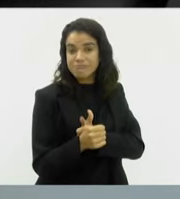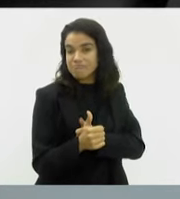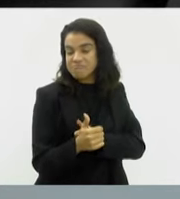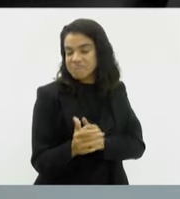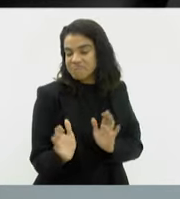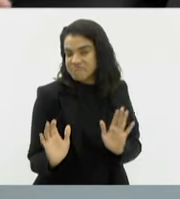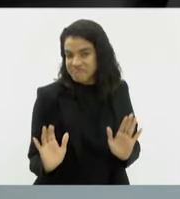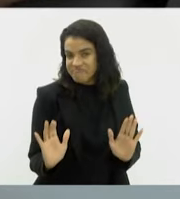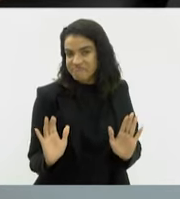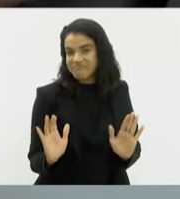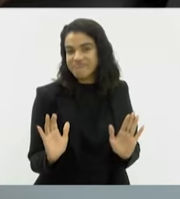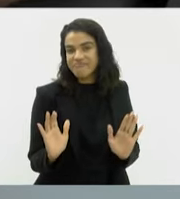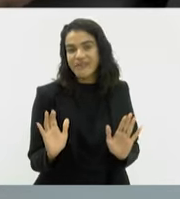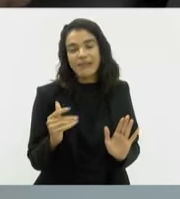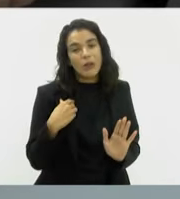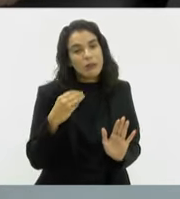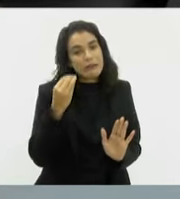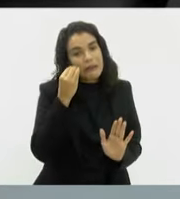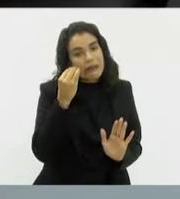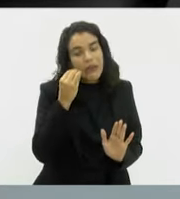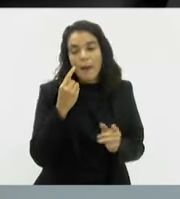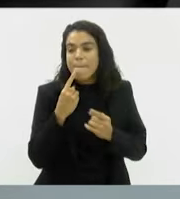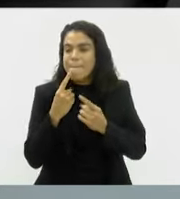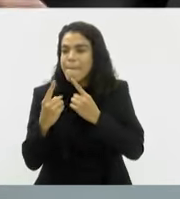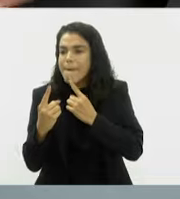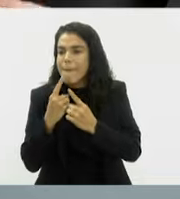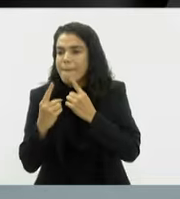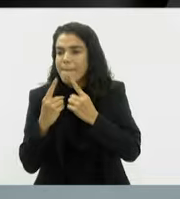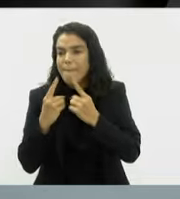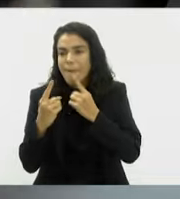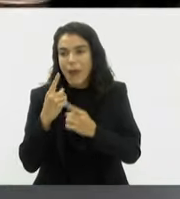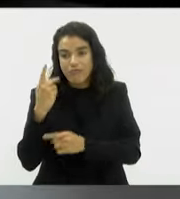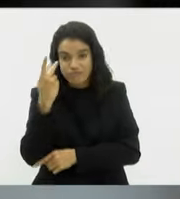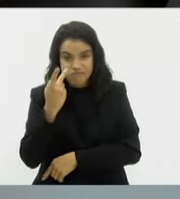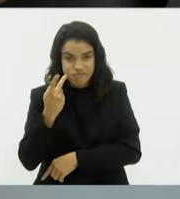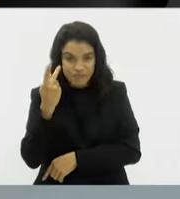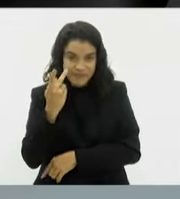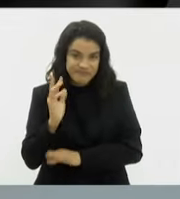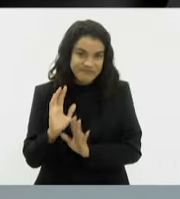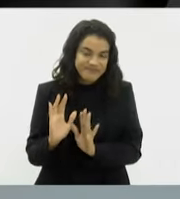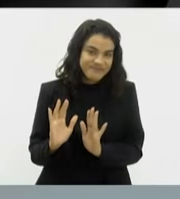Então, isso a gente tem tentado resolver na política, com as coautorias.